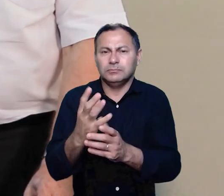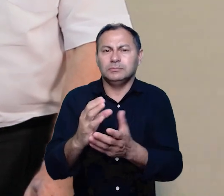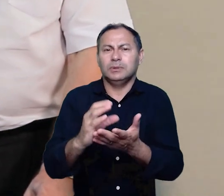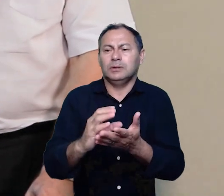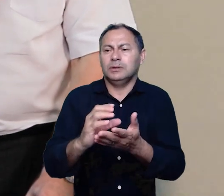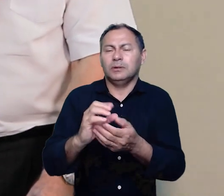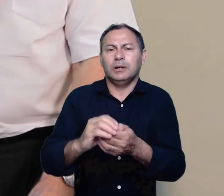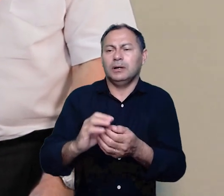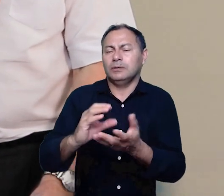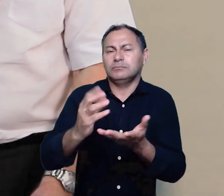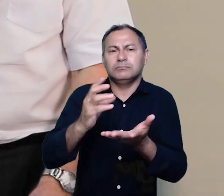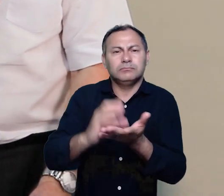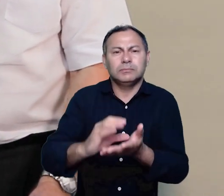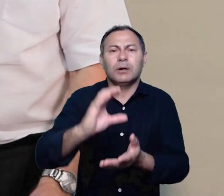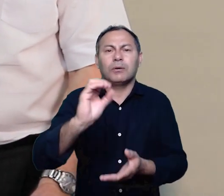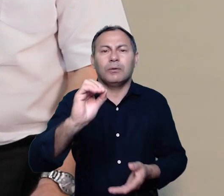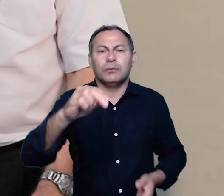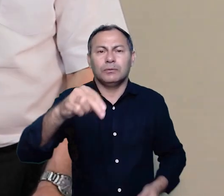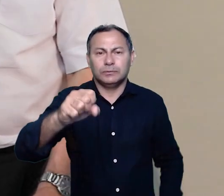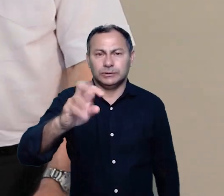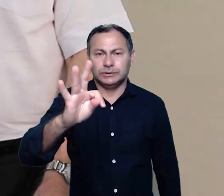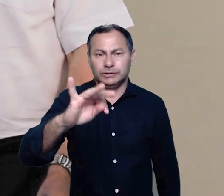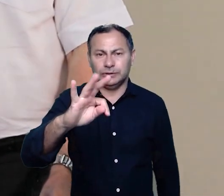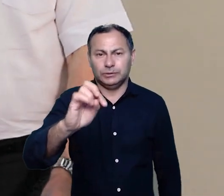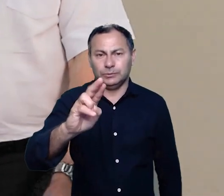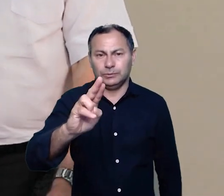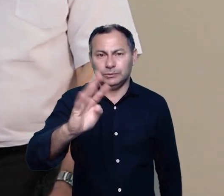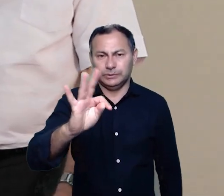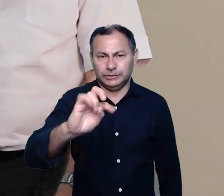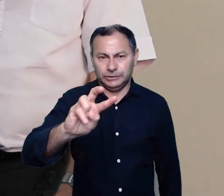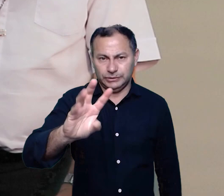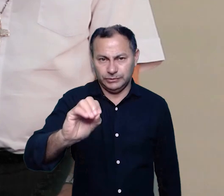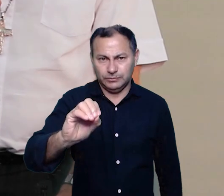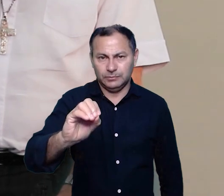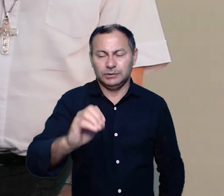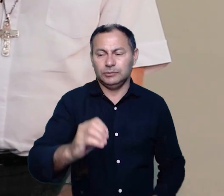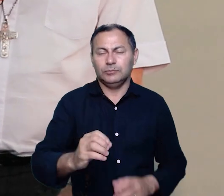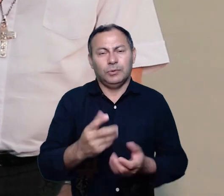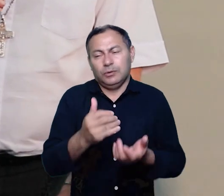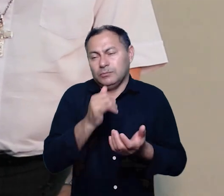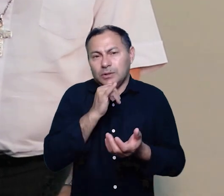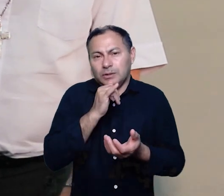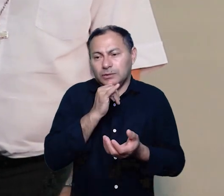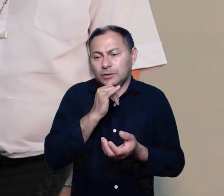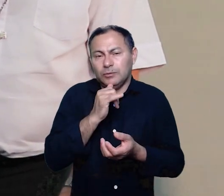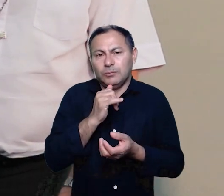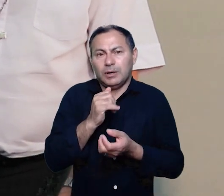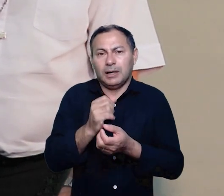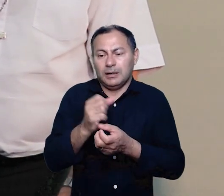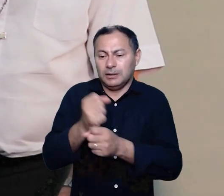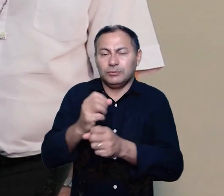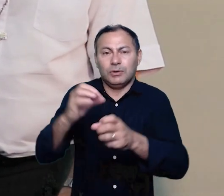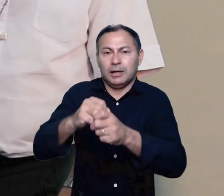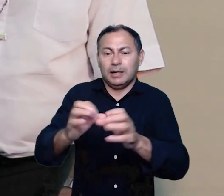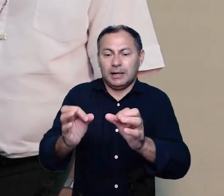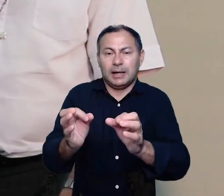Constituição, constitutivo. É constitutivo de uma casa ter